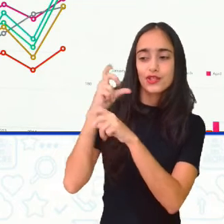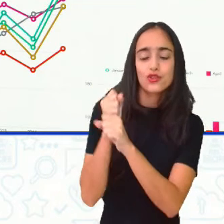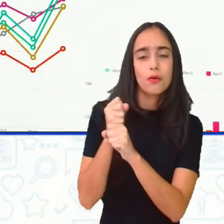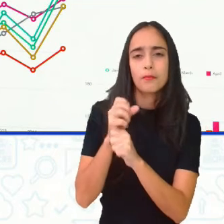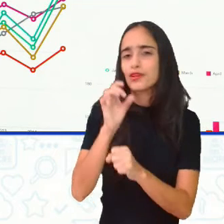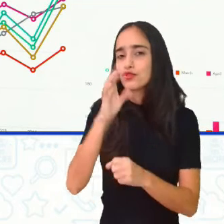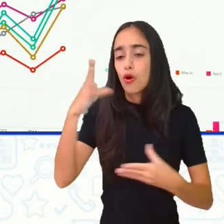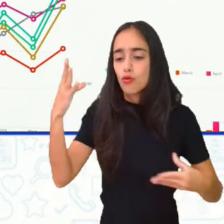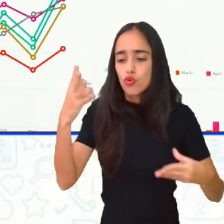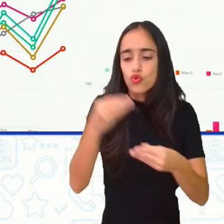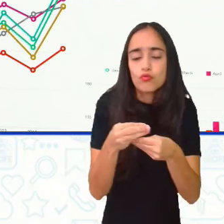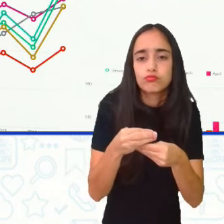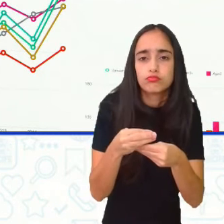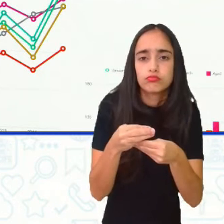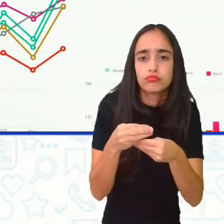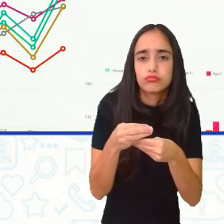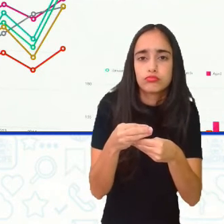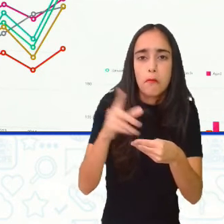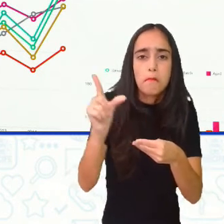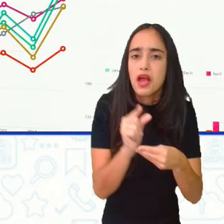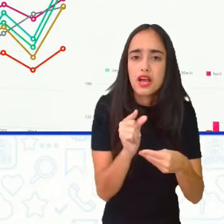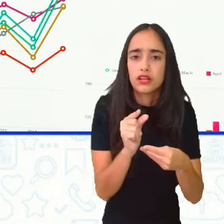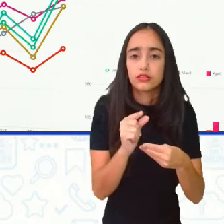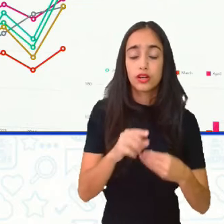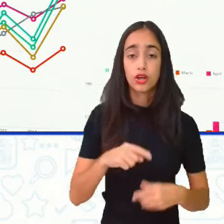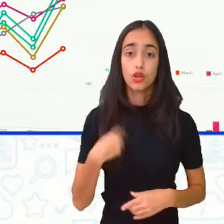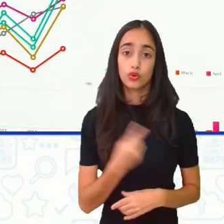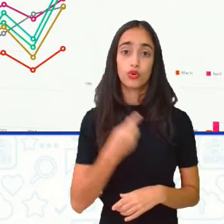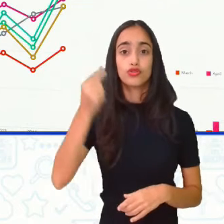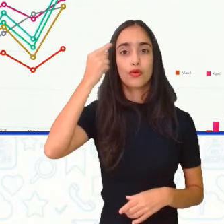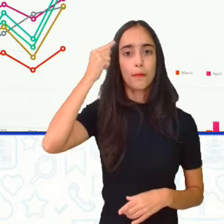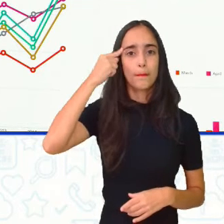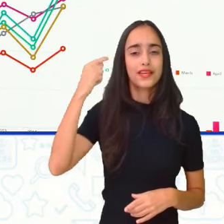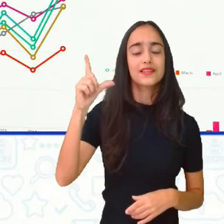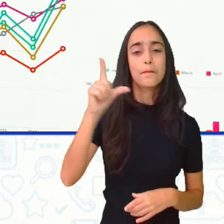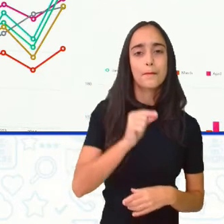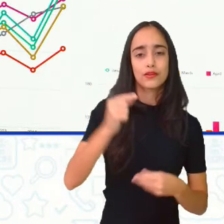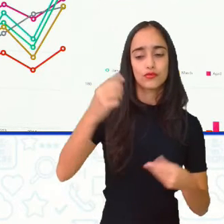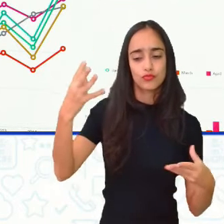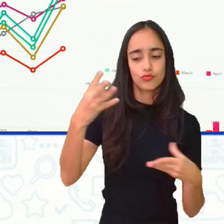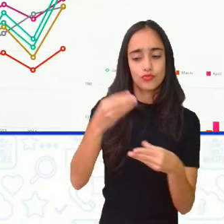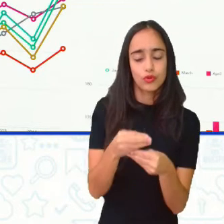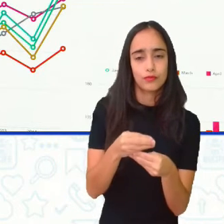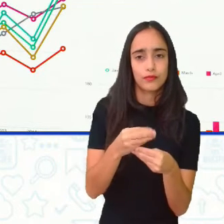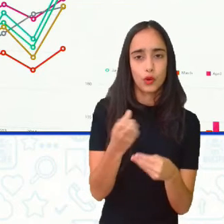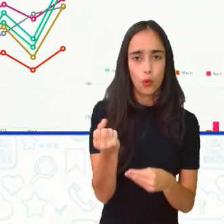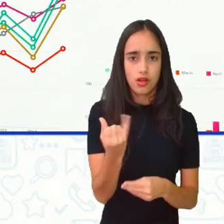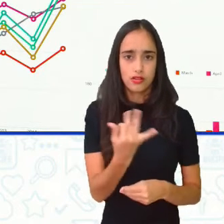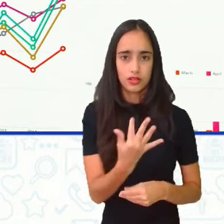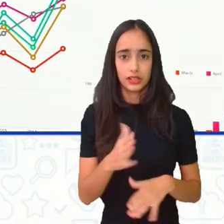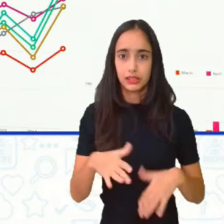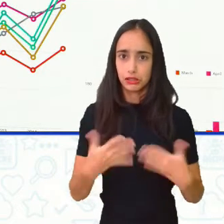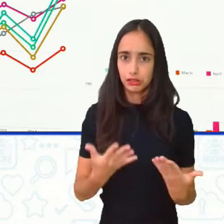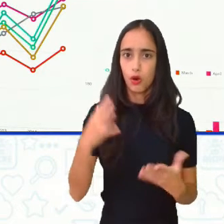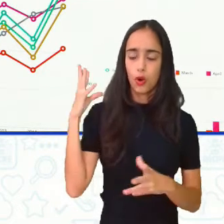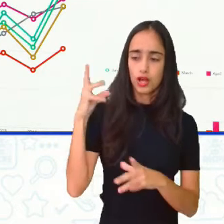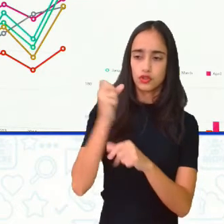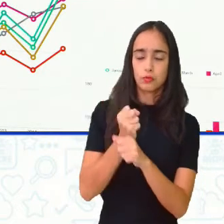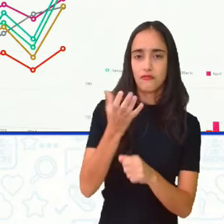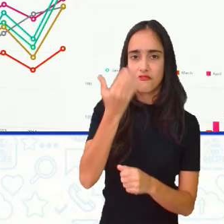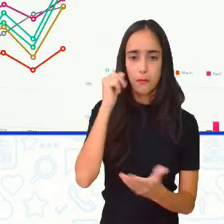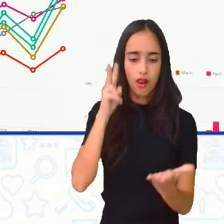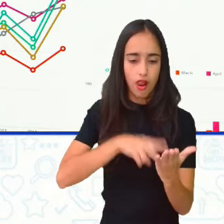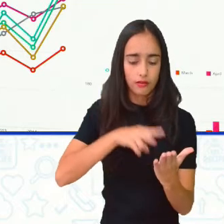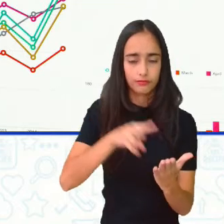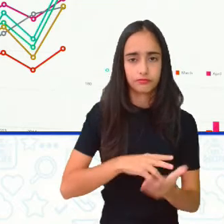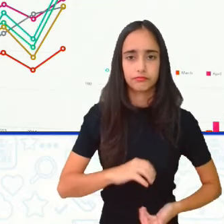ao máximo, a gente consegue pensar em menos linhas. Ó, então, o meu resumo ficou assim, ó. A matéria fala